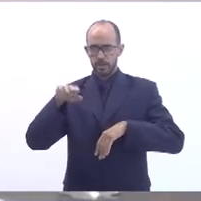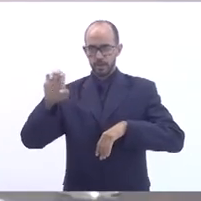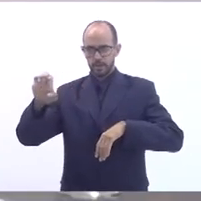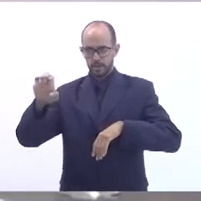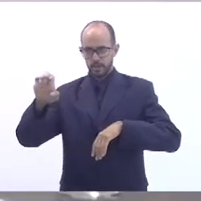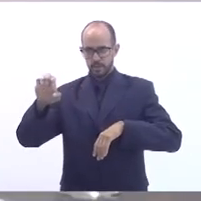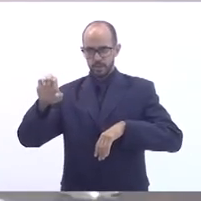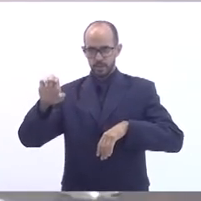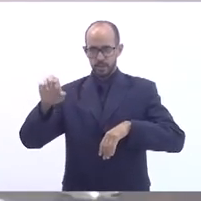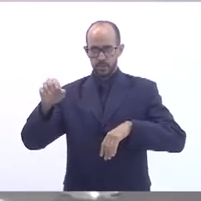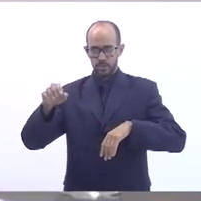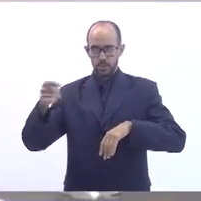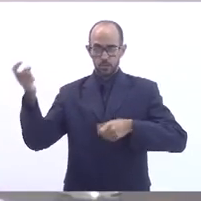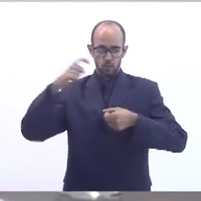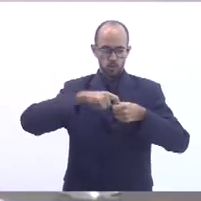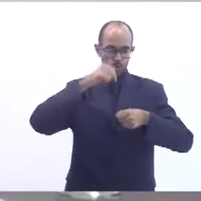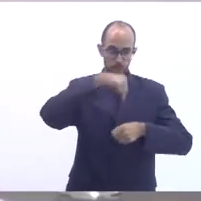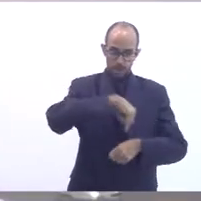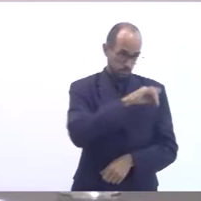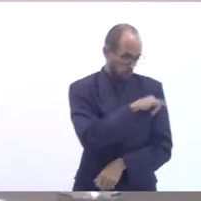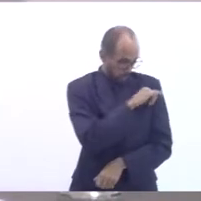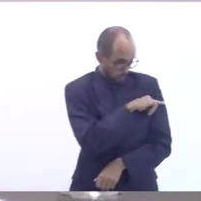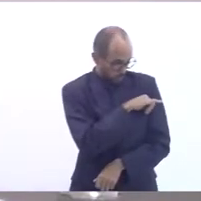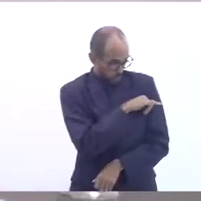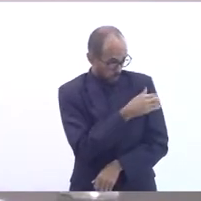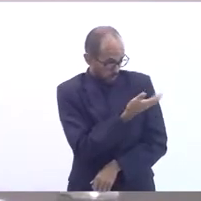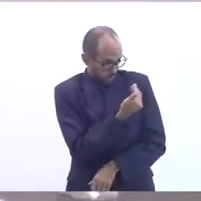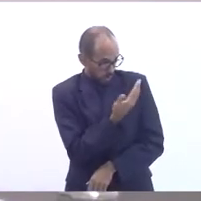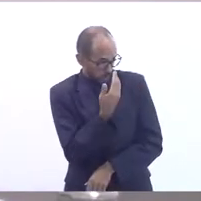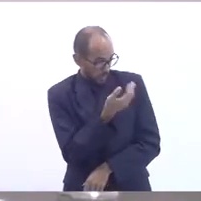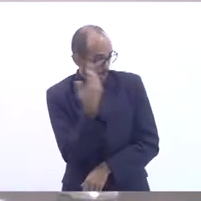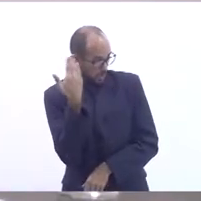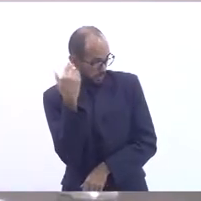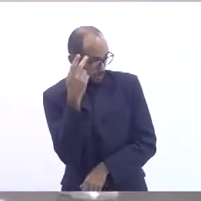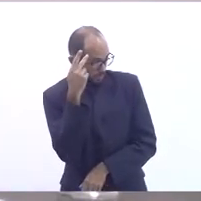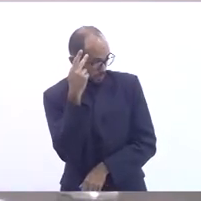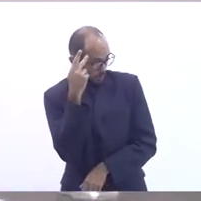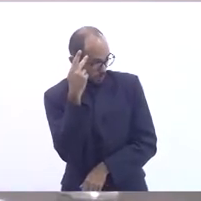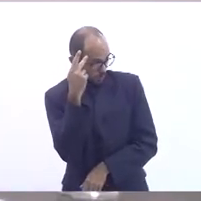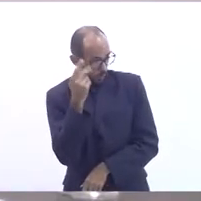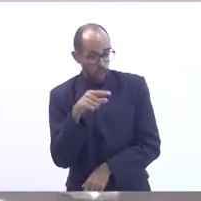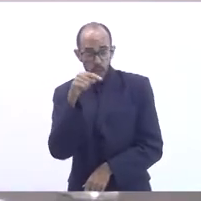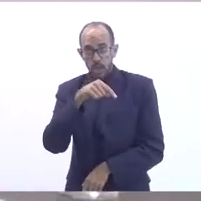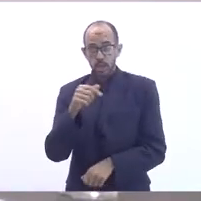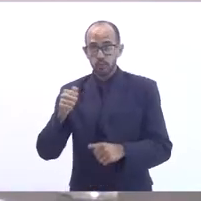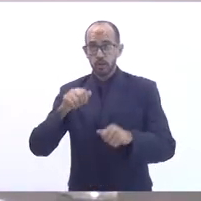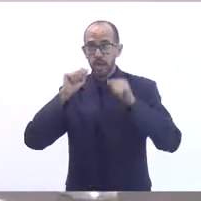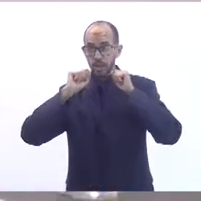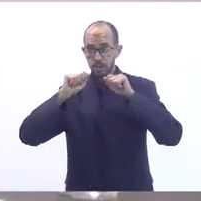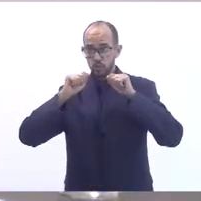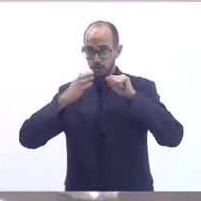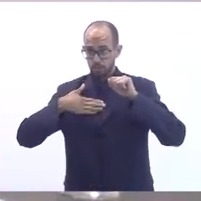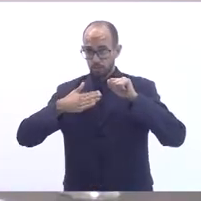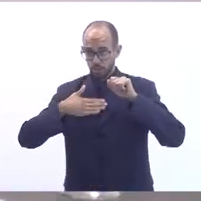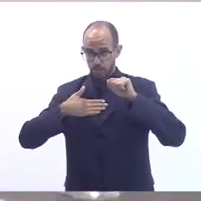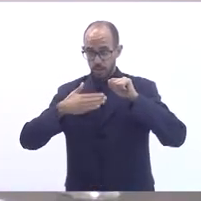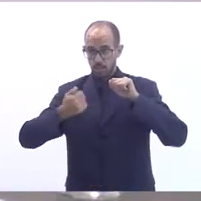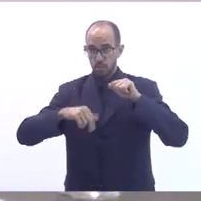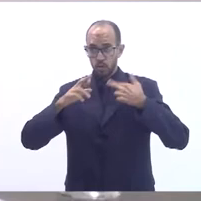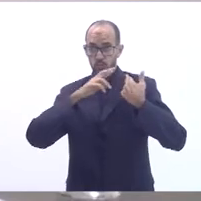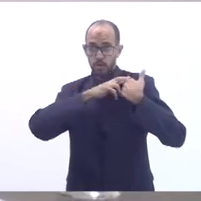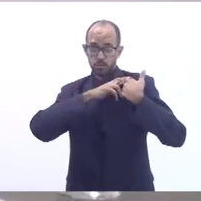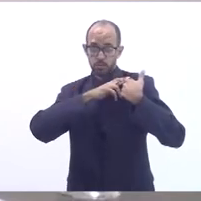foi agora tá no Rio aqui de vez não o Eric foi muitos anos da nossa Assessoria foi um dos responsáveis no passado